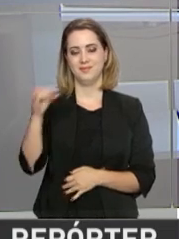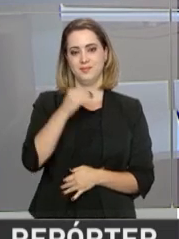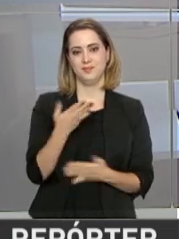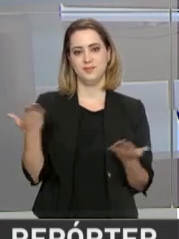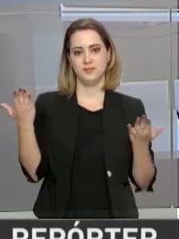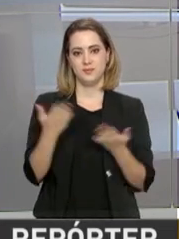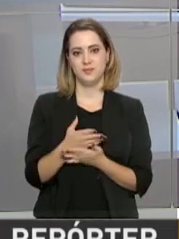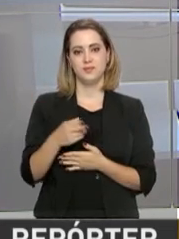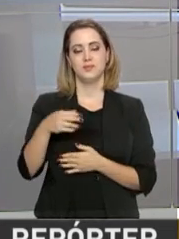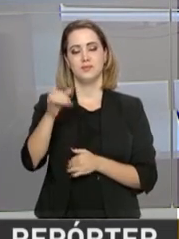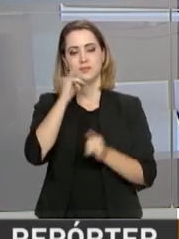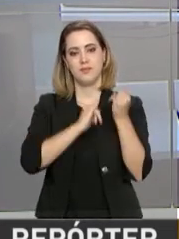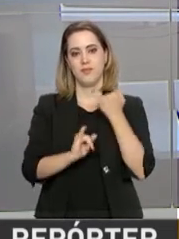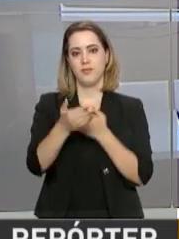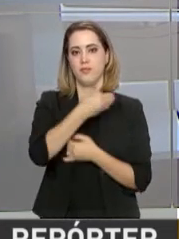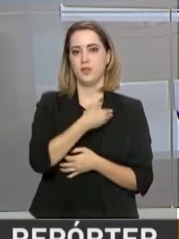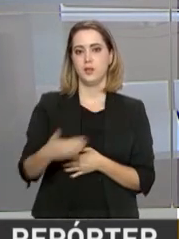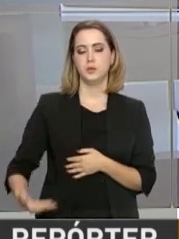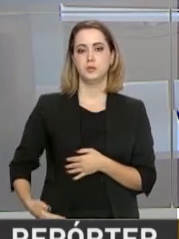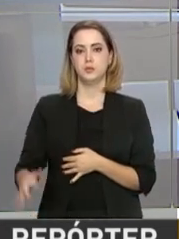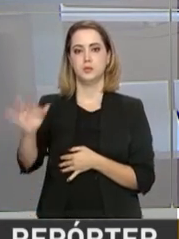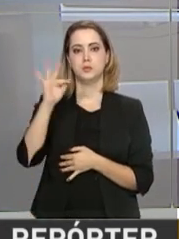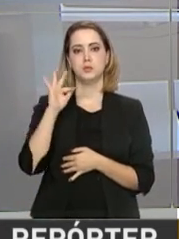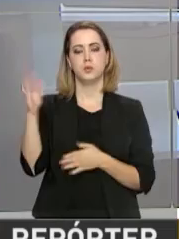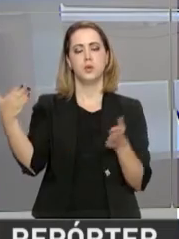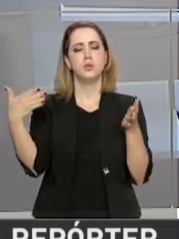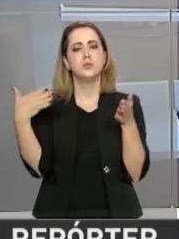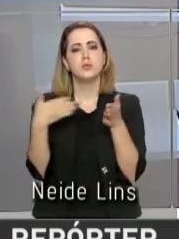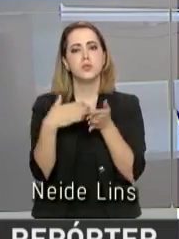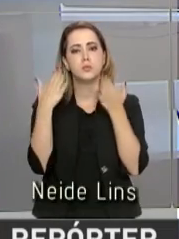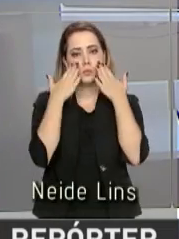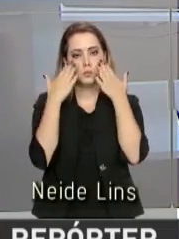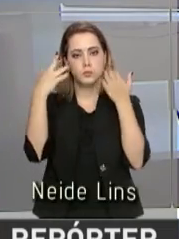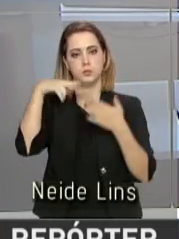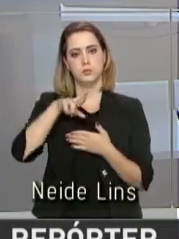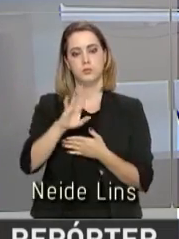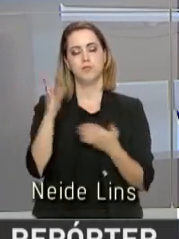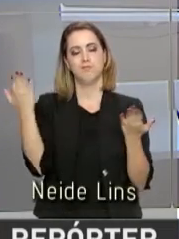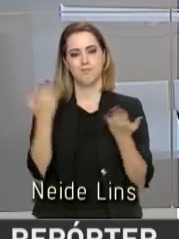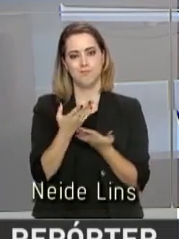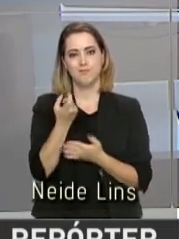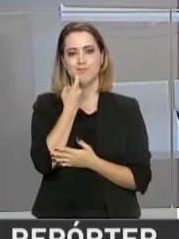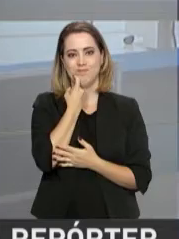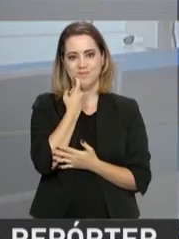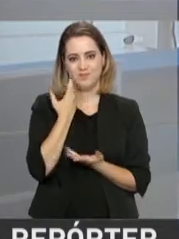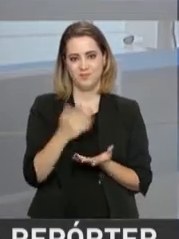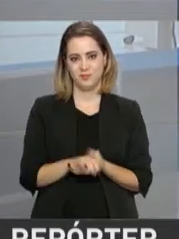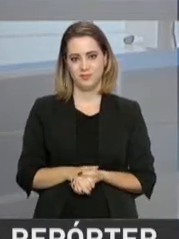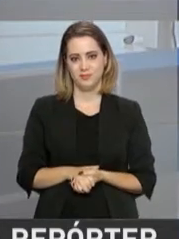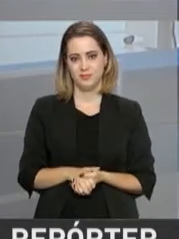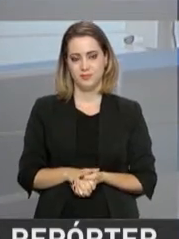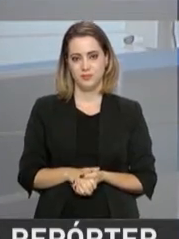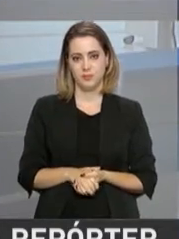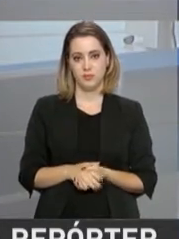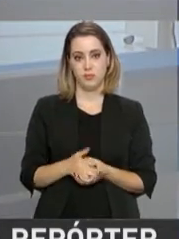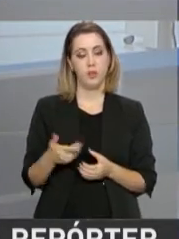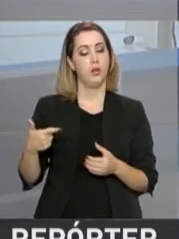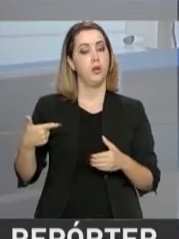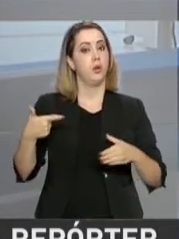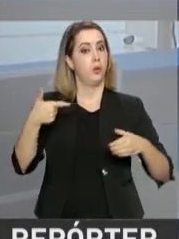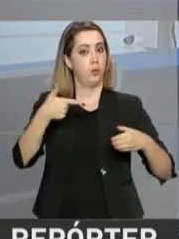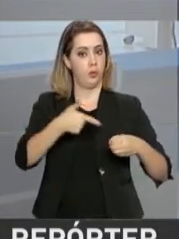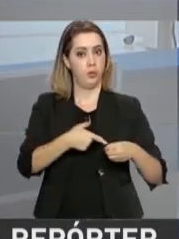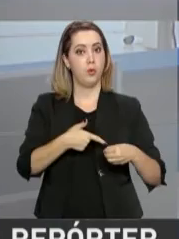Olá, estamos de volta com as notícias do governo federal na última edição do Repórter NBR desta sexta-feira. Combustível